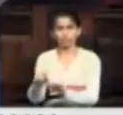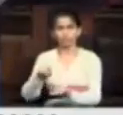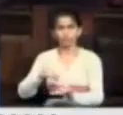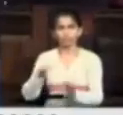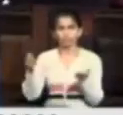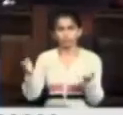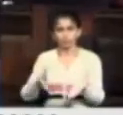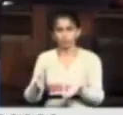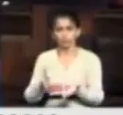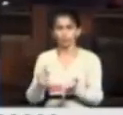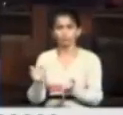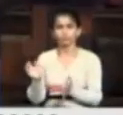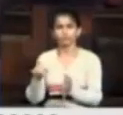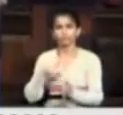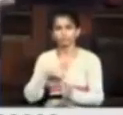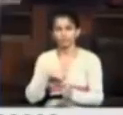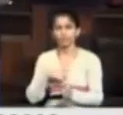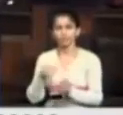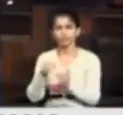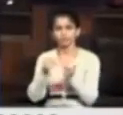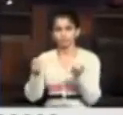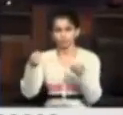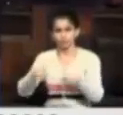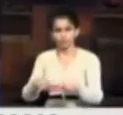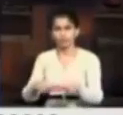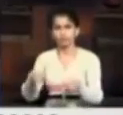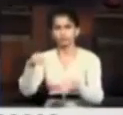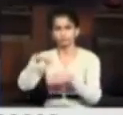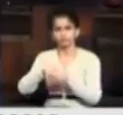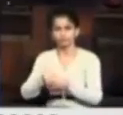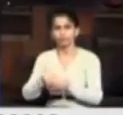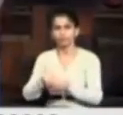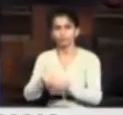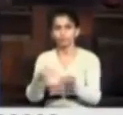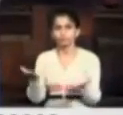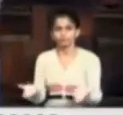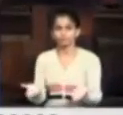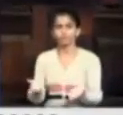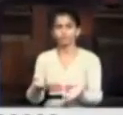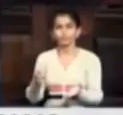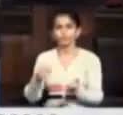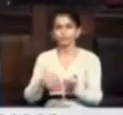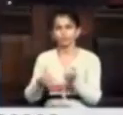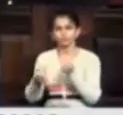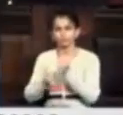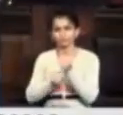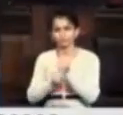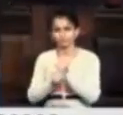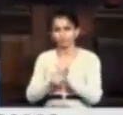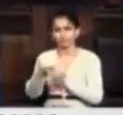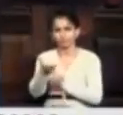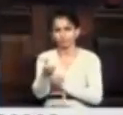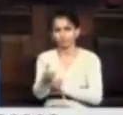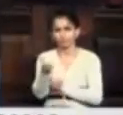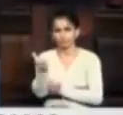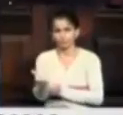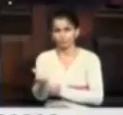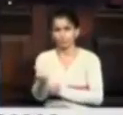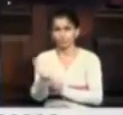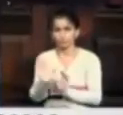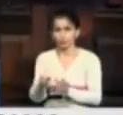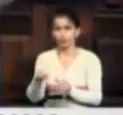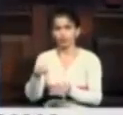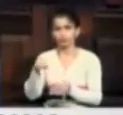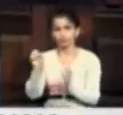tenta argumentar que é preciso aprovar a calamidade para não demitir, esse ano, por decreto, aprovou mais de 70